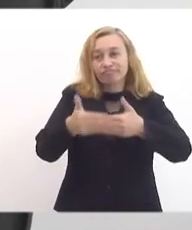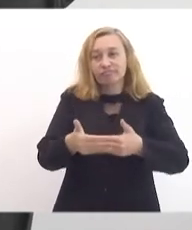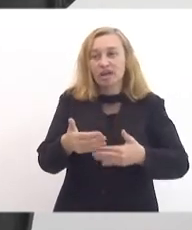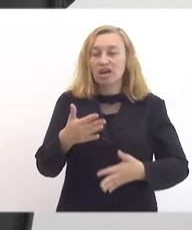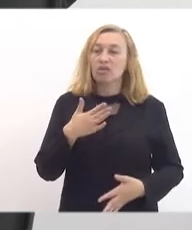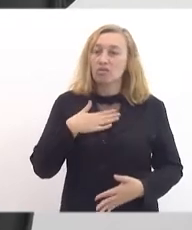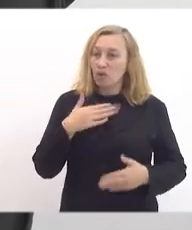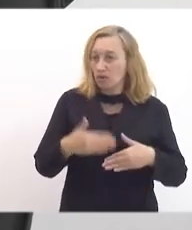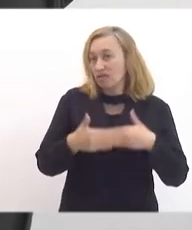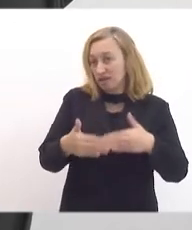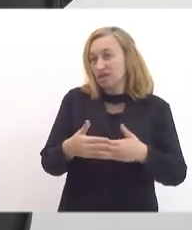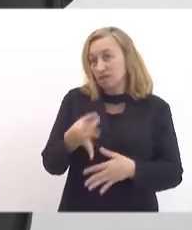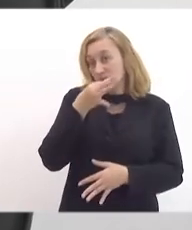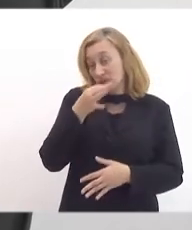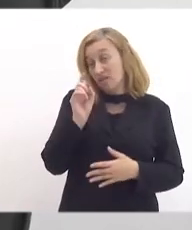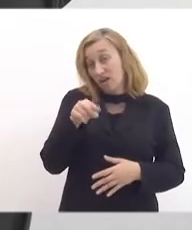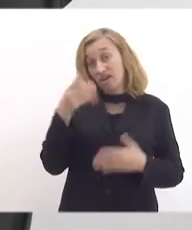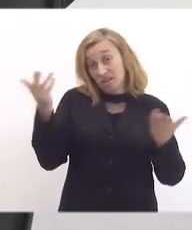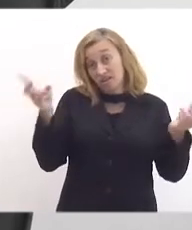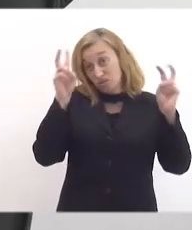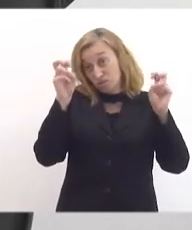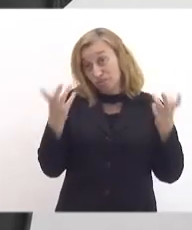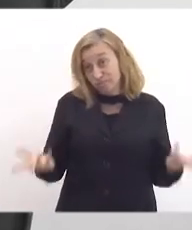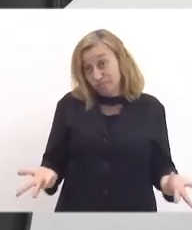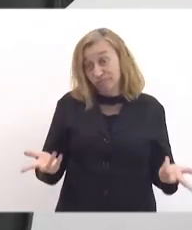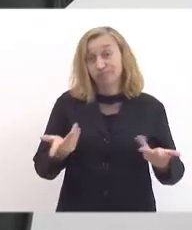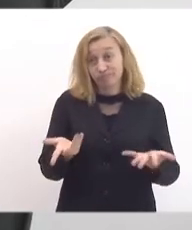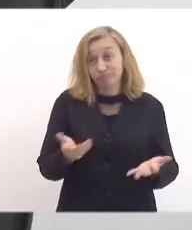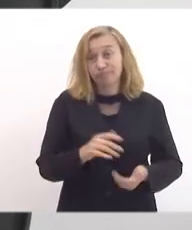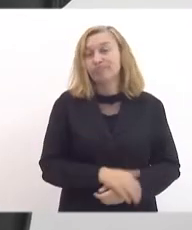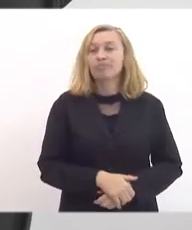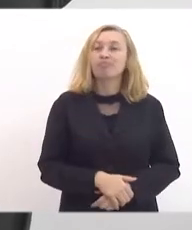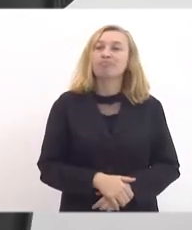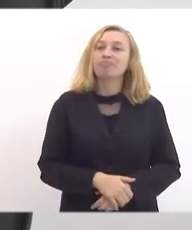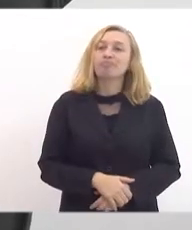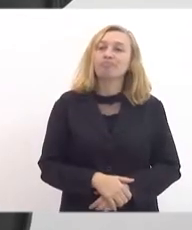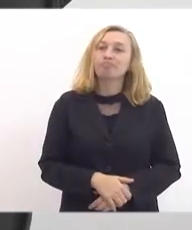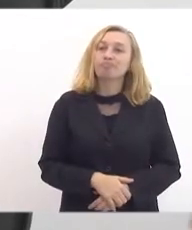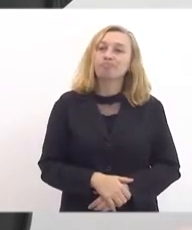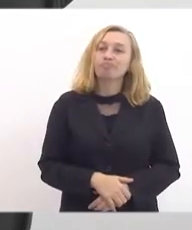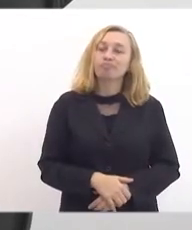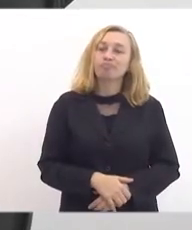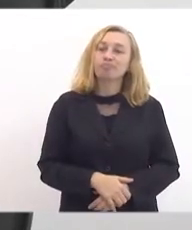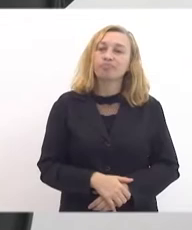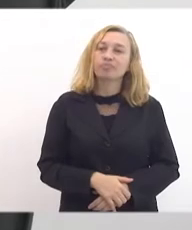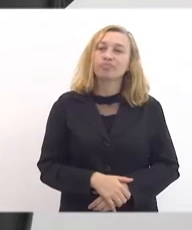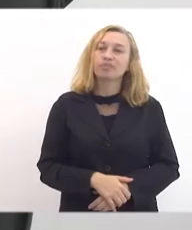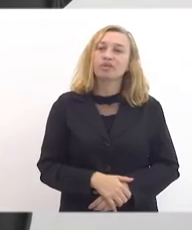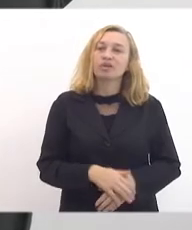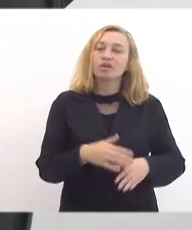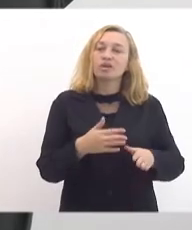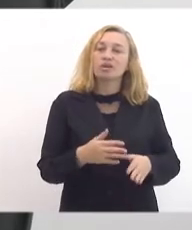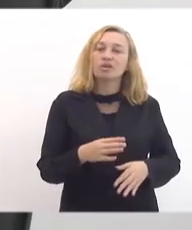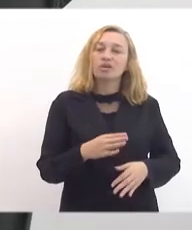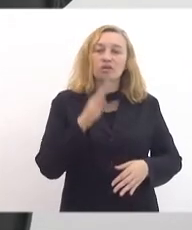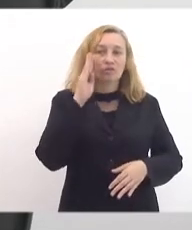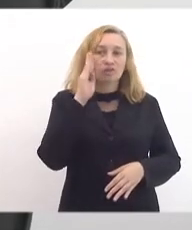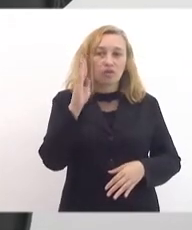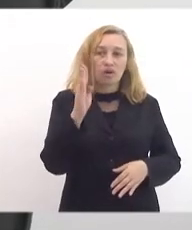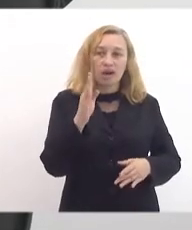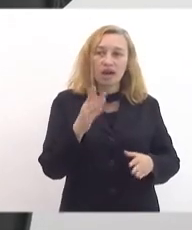mim essa questão da matriz e do banco de dados